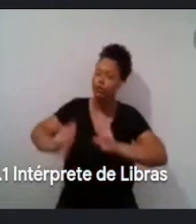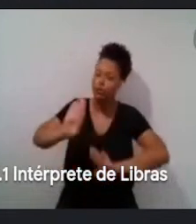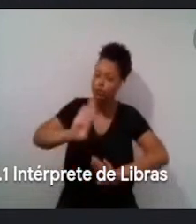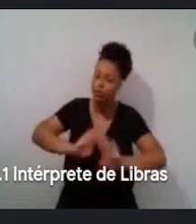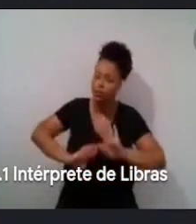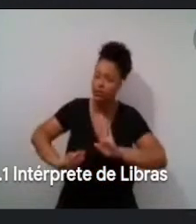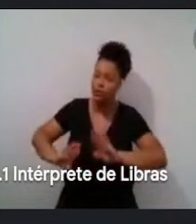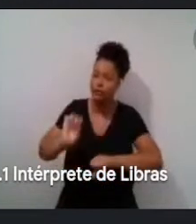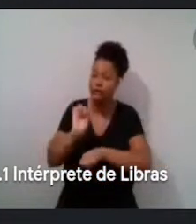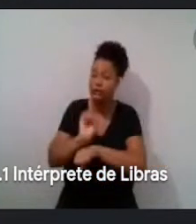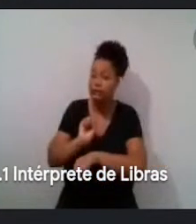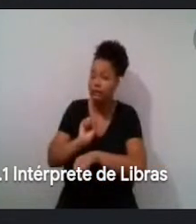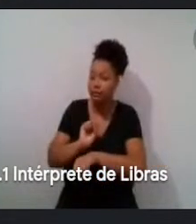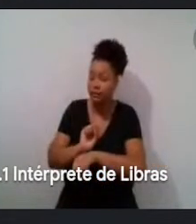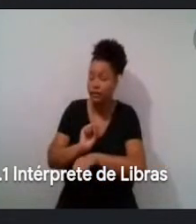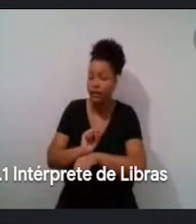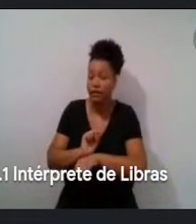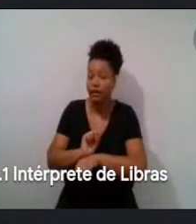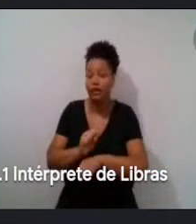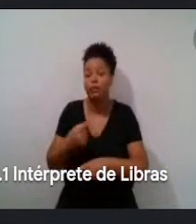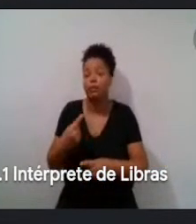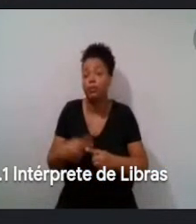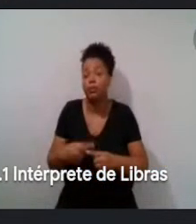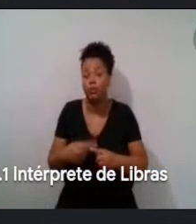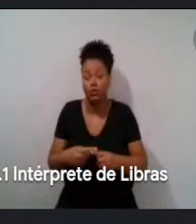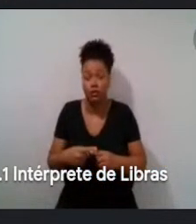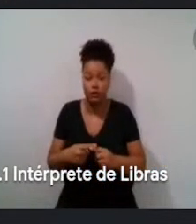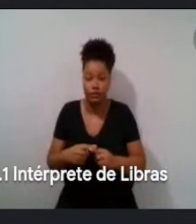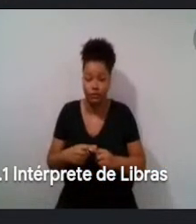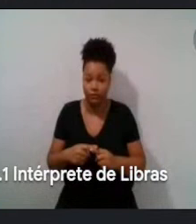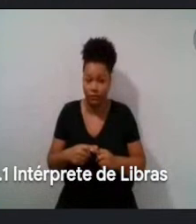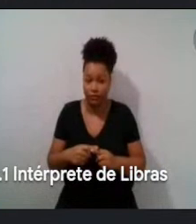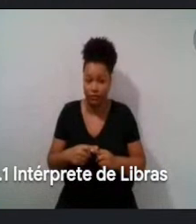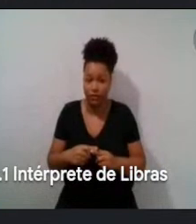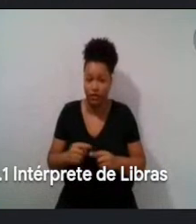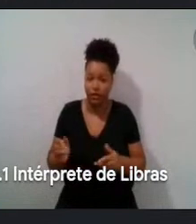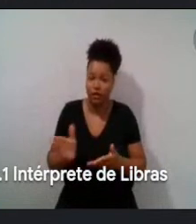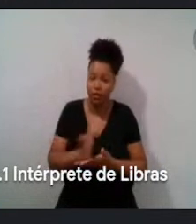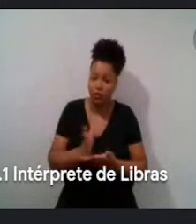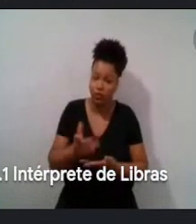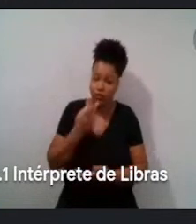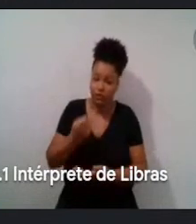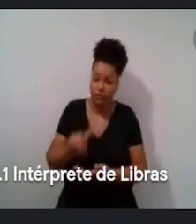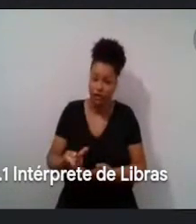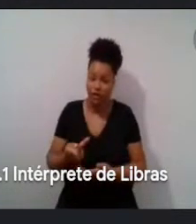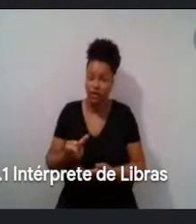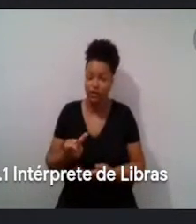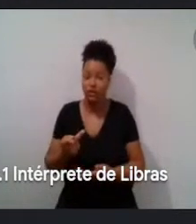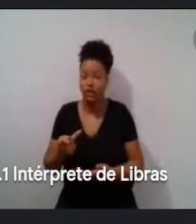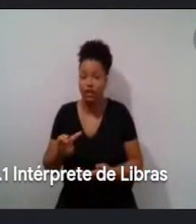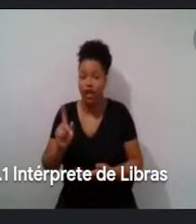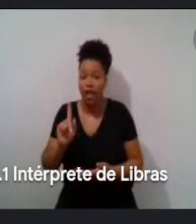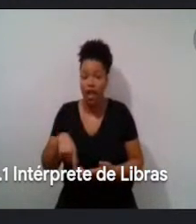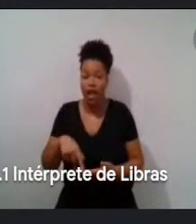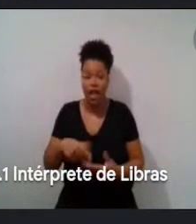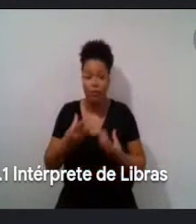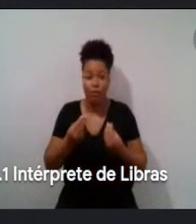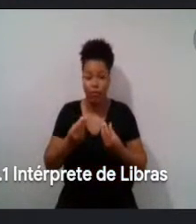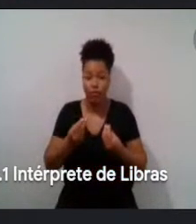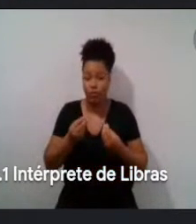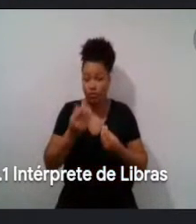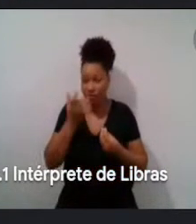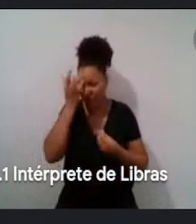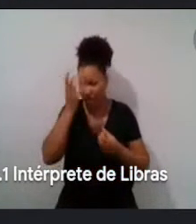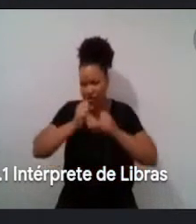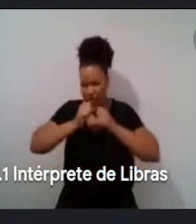esperar essa questão, porque, embora fale que ela é altamente contagiosa, mas não